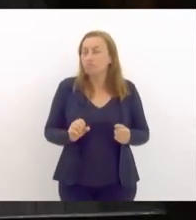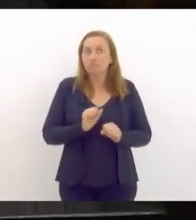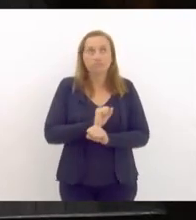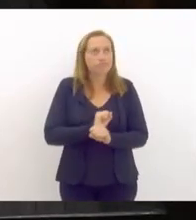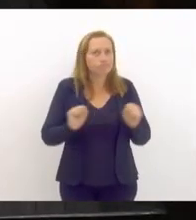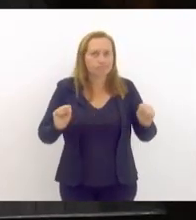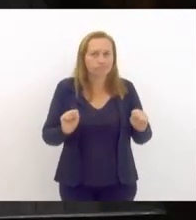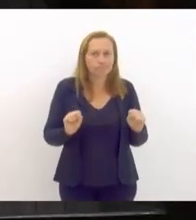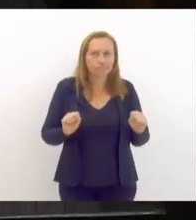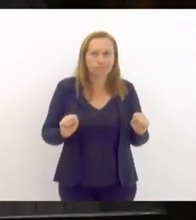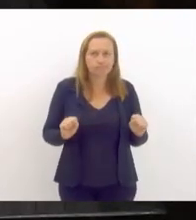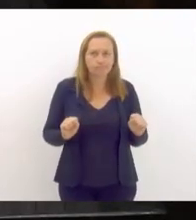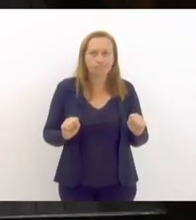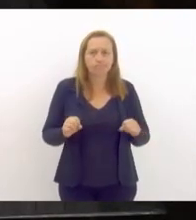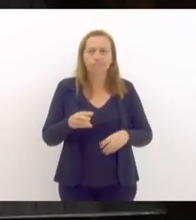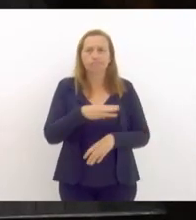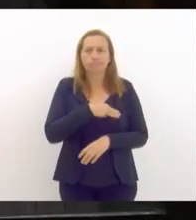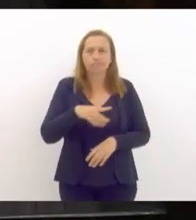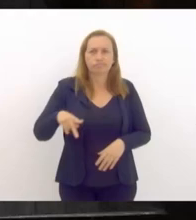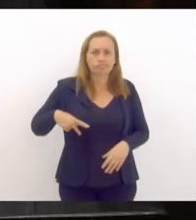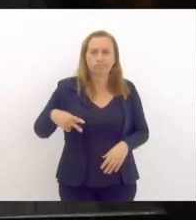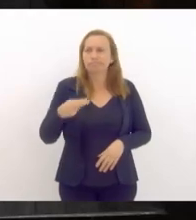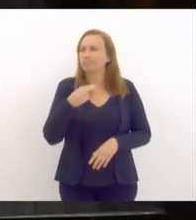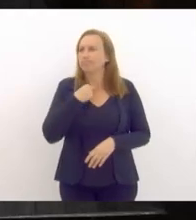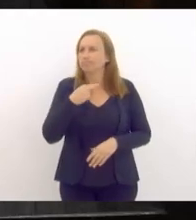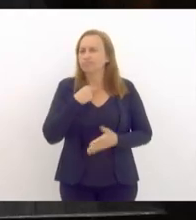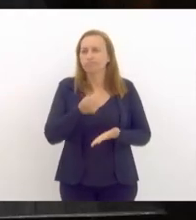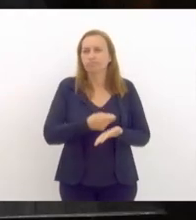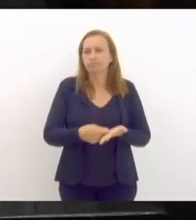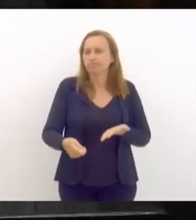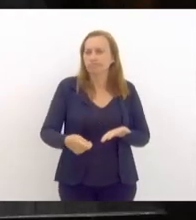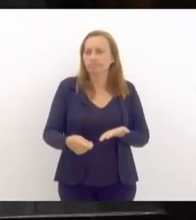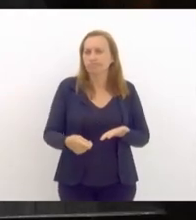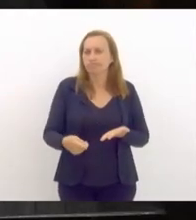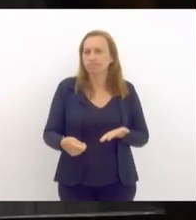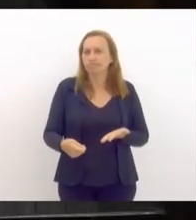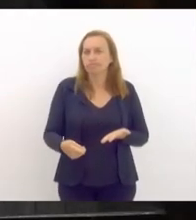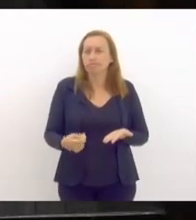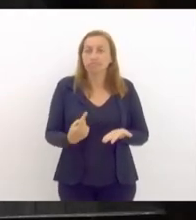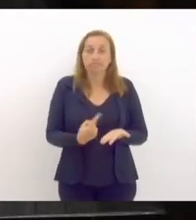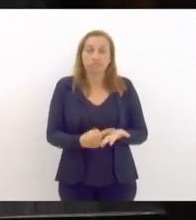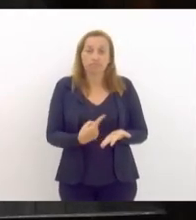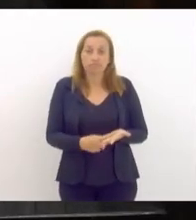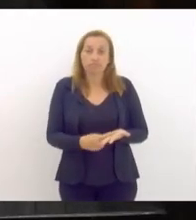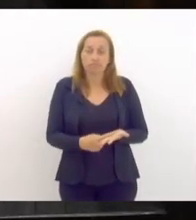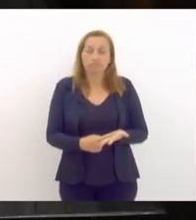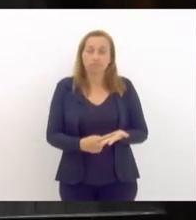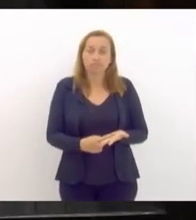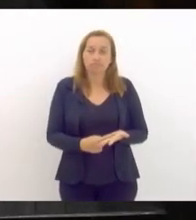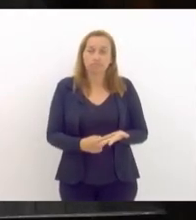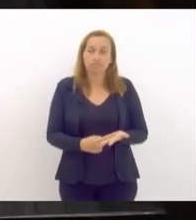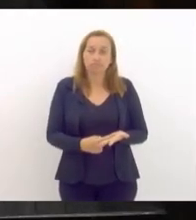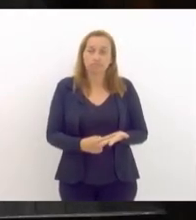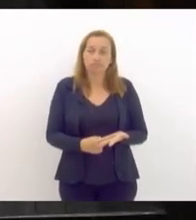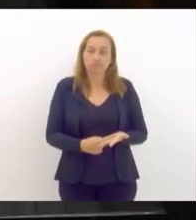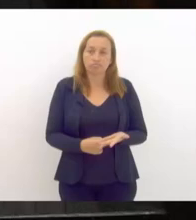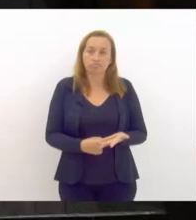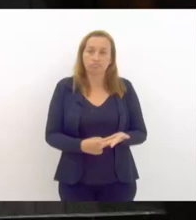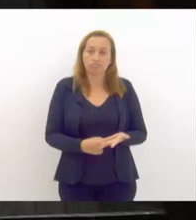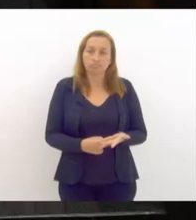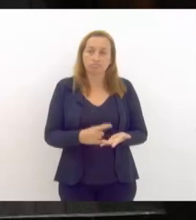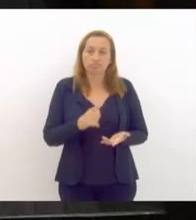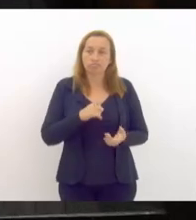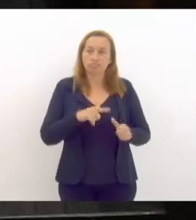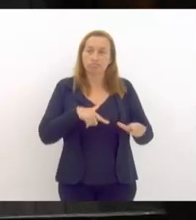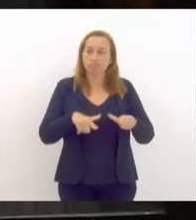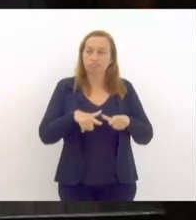impossível o ministério público não pode assinar embaixo de um acordo que para garantir um funcionamento da barca